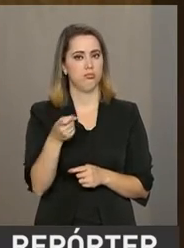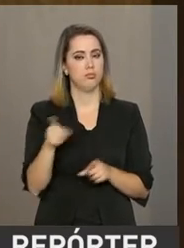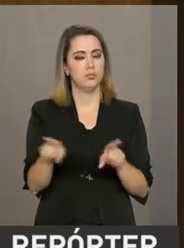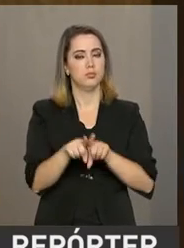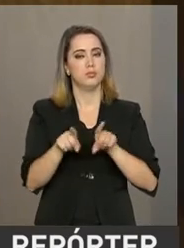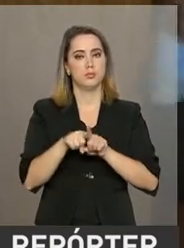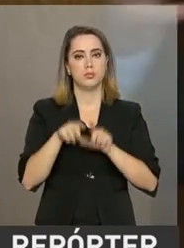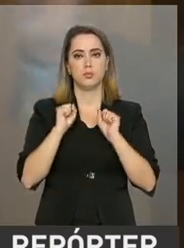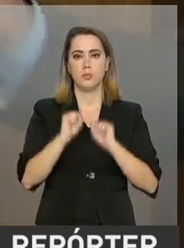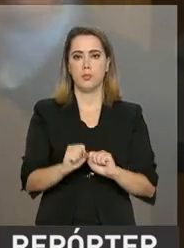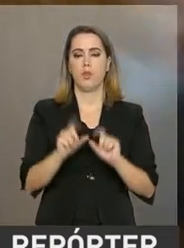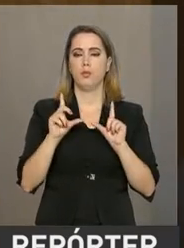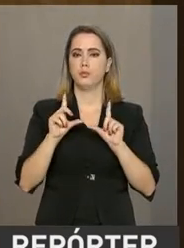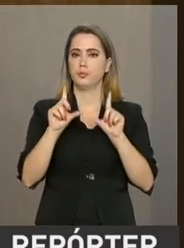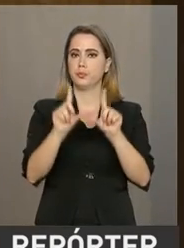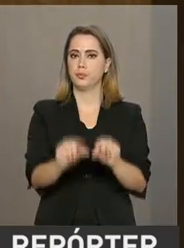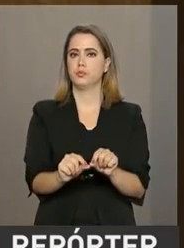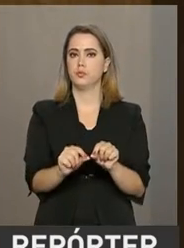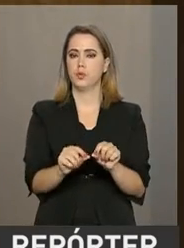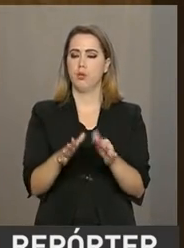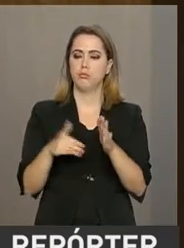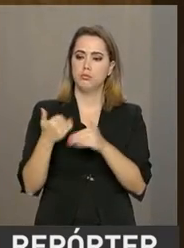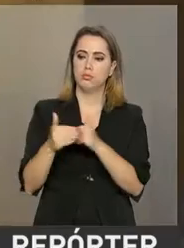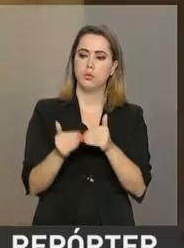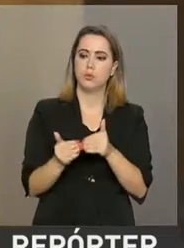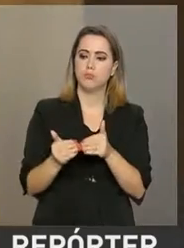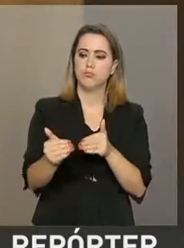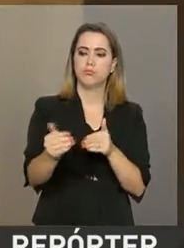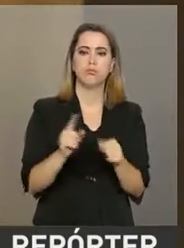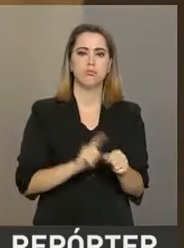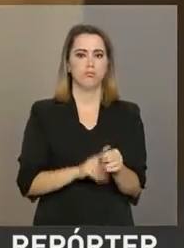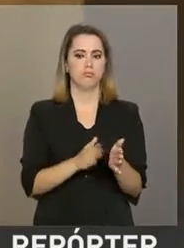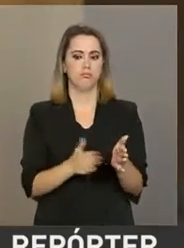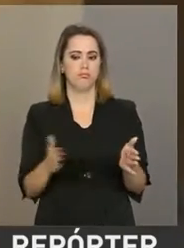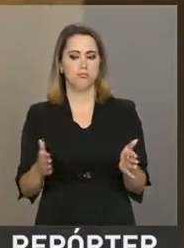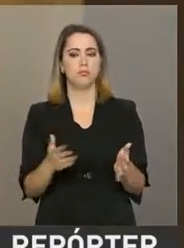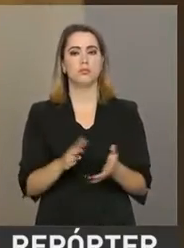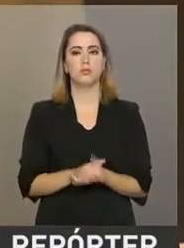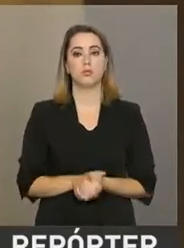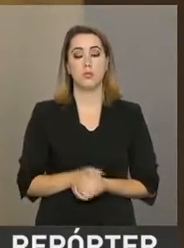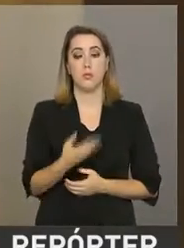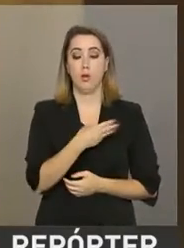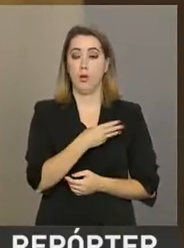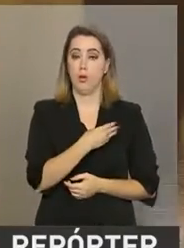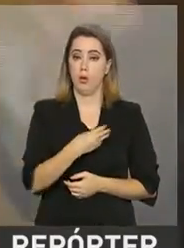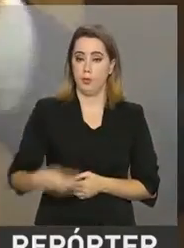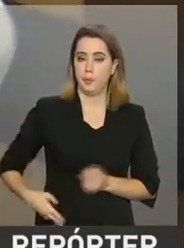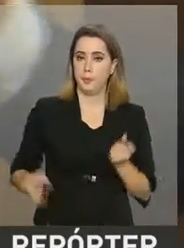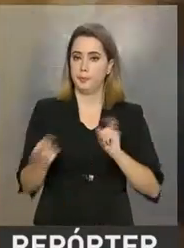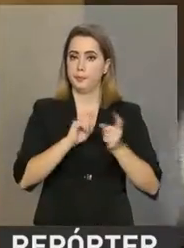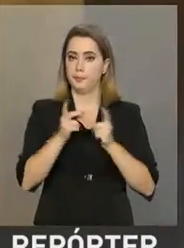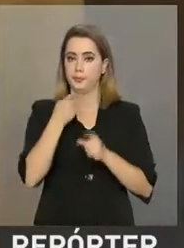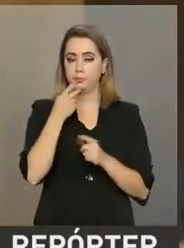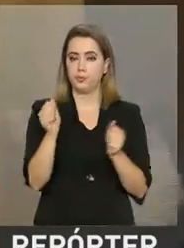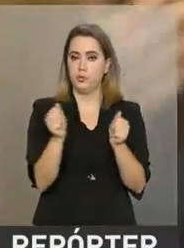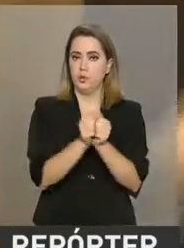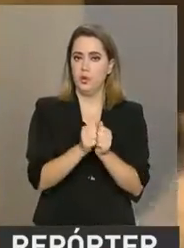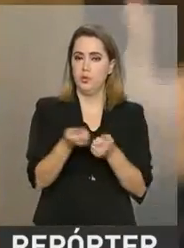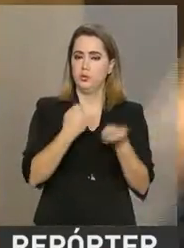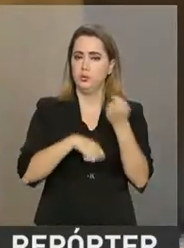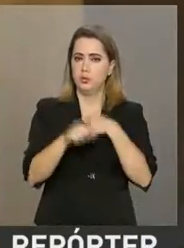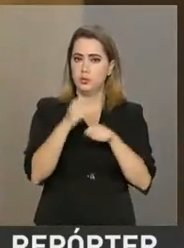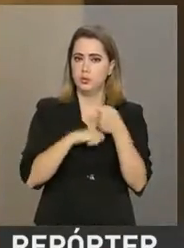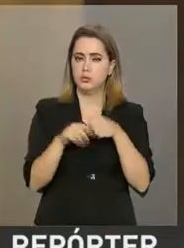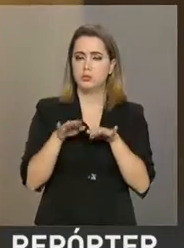possa ser menor no médio longo prazo o ministro da fazenda destacou que ao lado da recuperação e estabilização